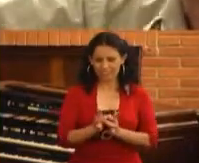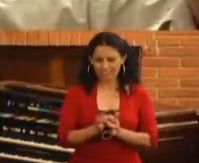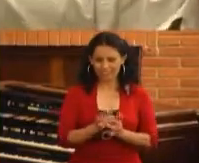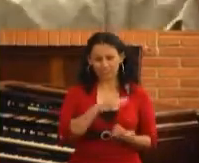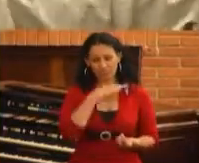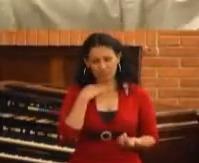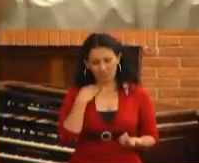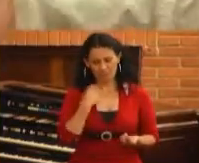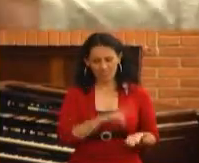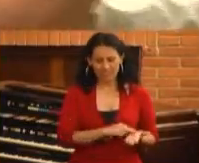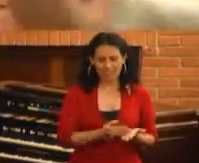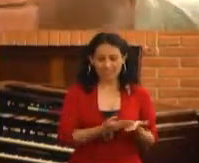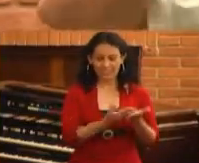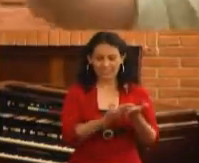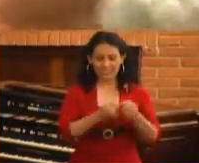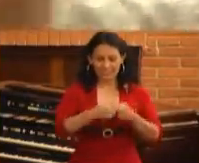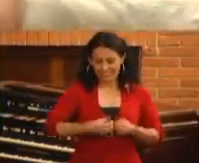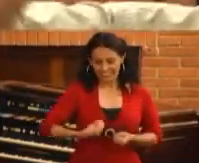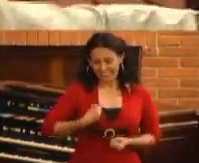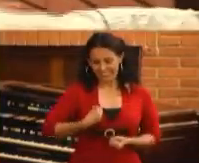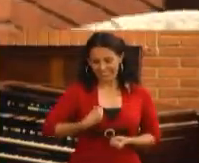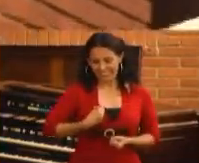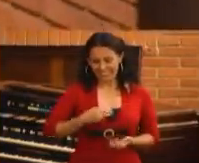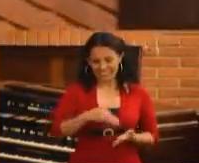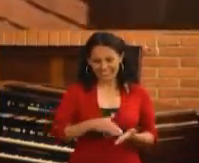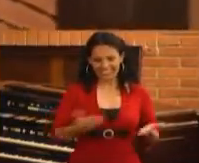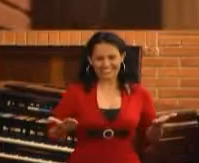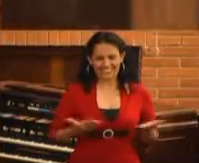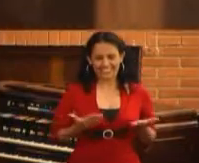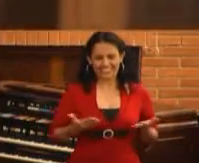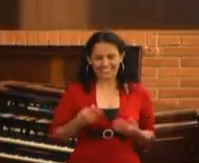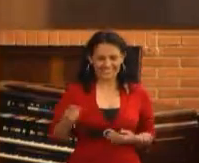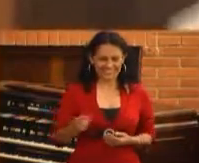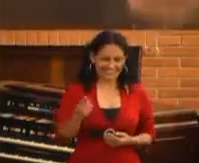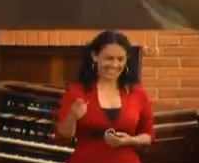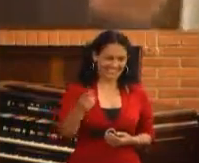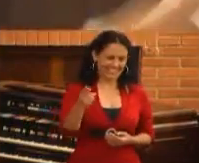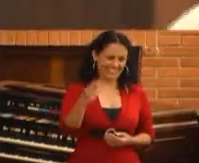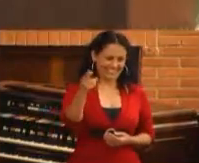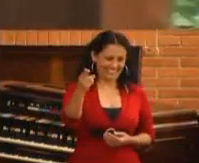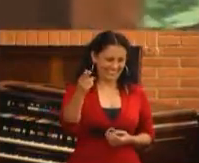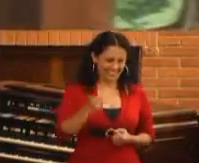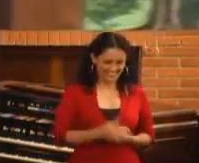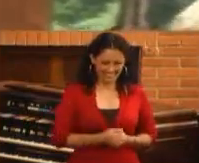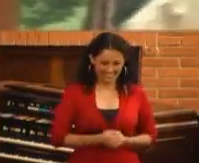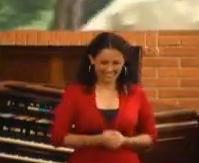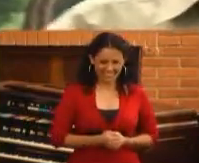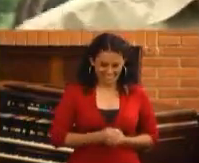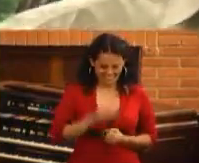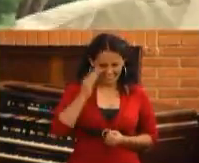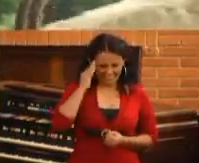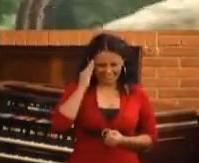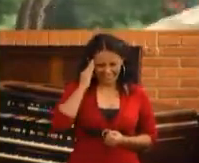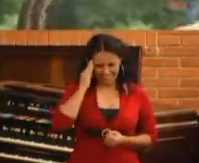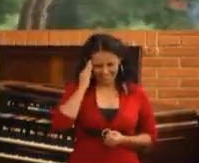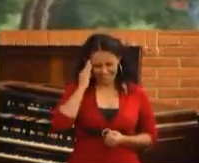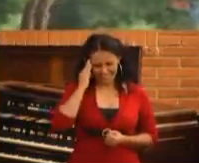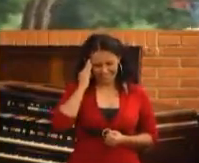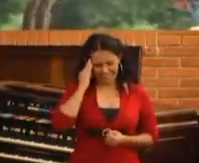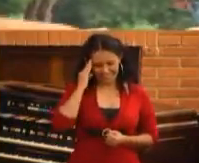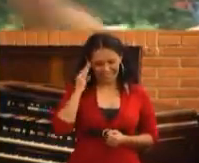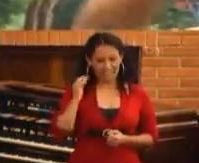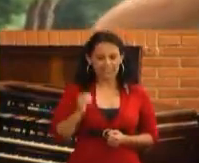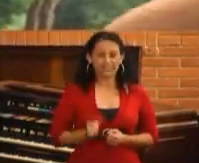porque ele tem vida, e vida, e vida eterna. E vida. E com ele